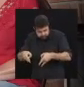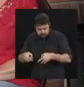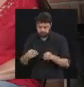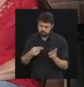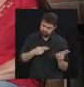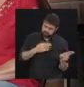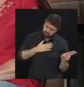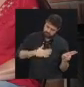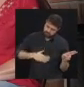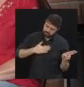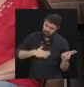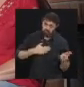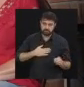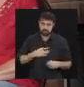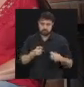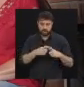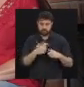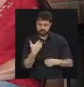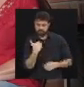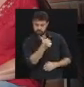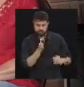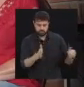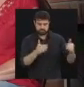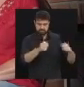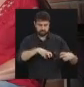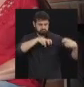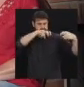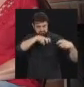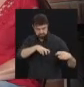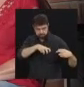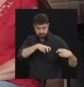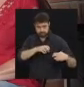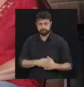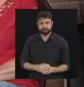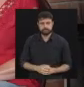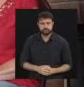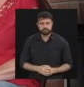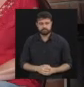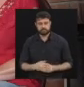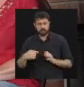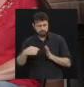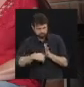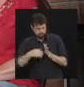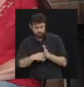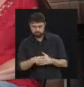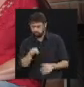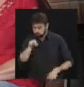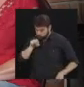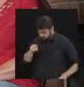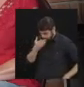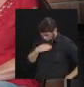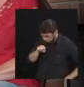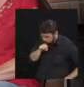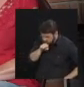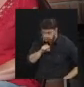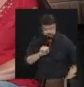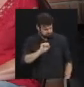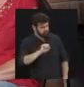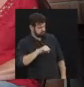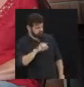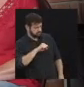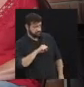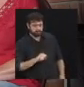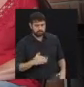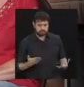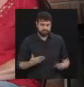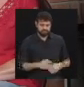médico, ele me chamou numa sala e perguntou, "Você é o pai?" "Sou o pai." "Então, só que assim,